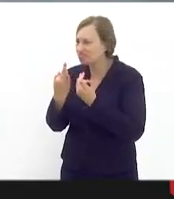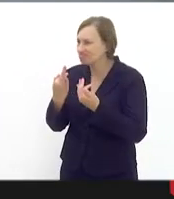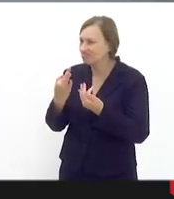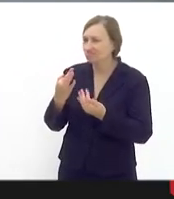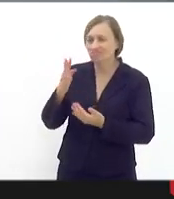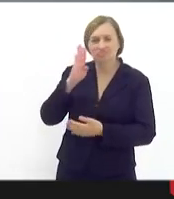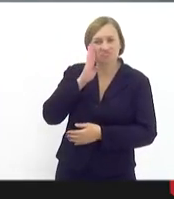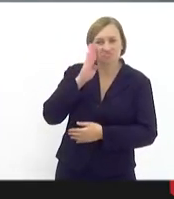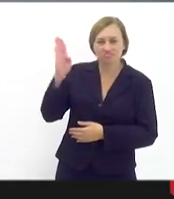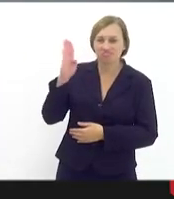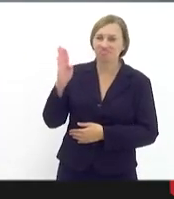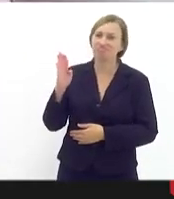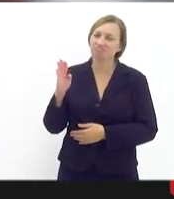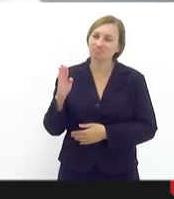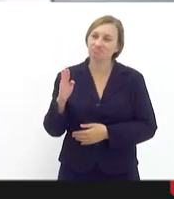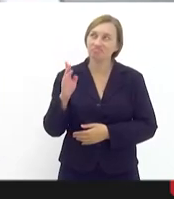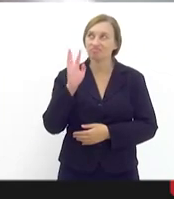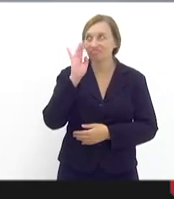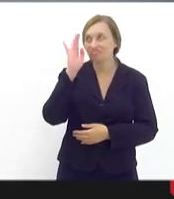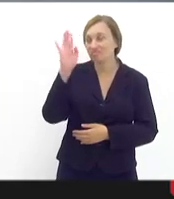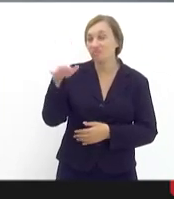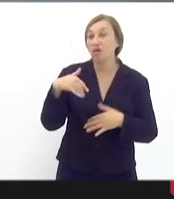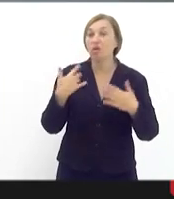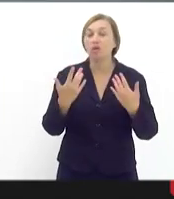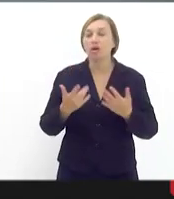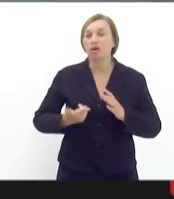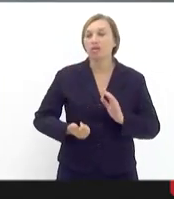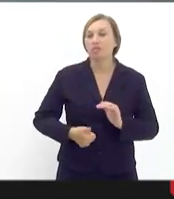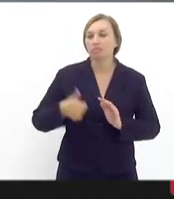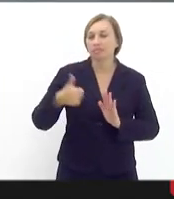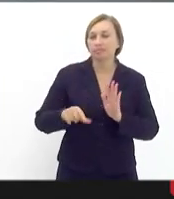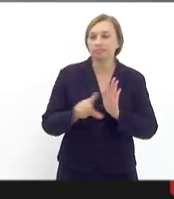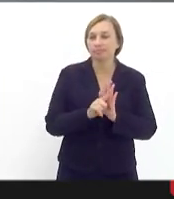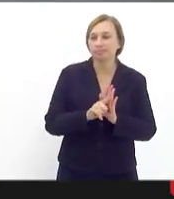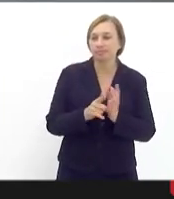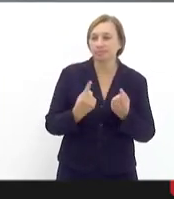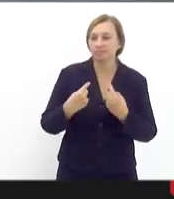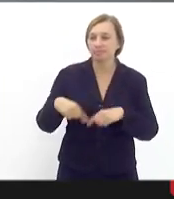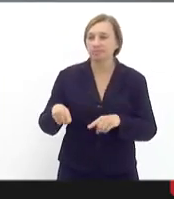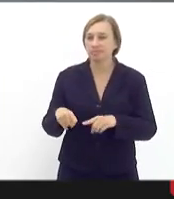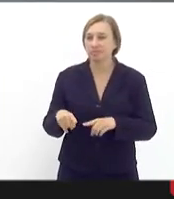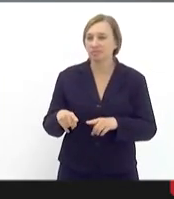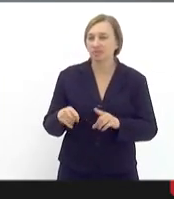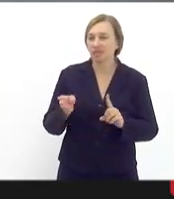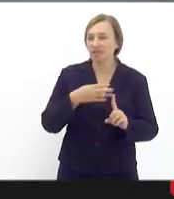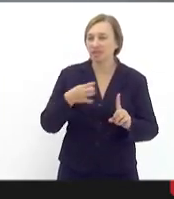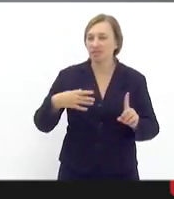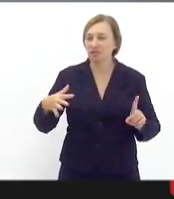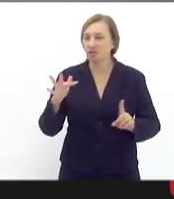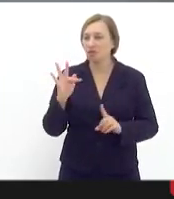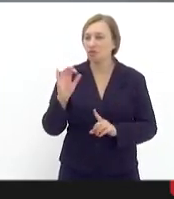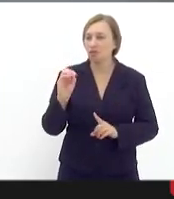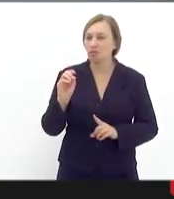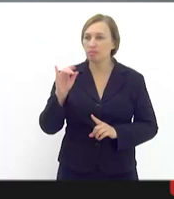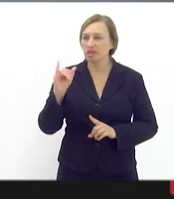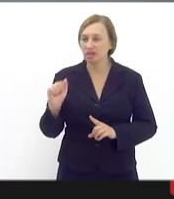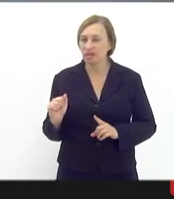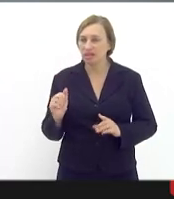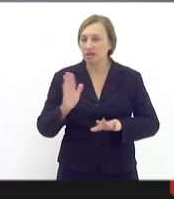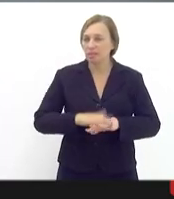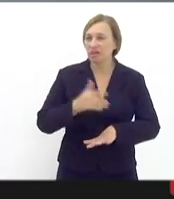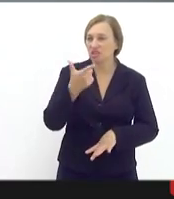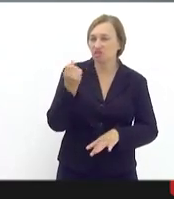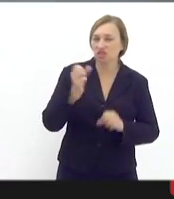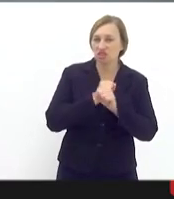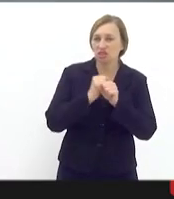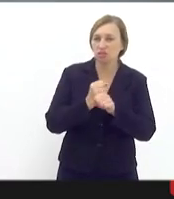É uma ilusão. Quantas leis... Olha, a primeira lei que eu fiz contra a LGBTfobia tem mais de 20 anos atrás. Foi a primeira do